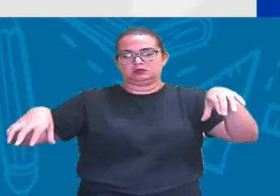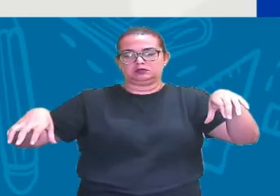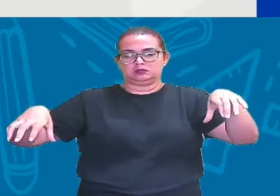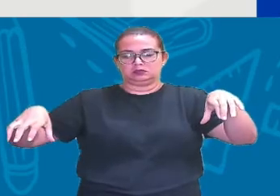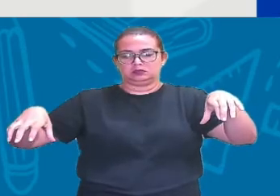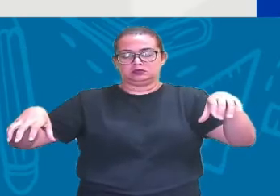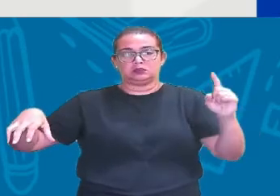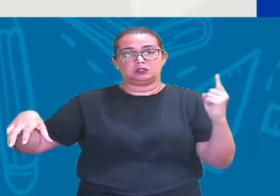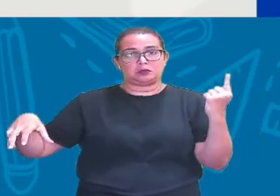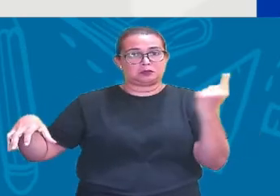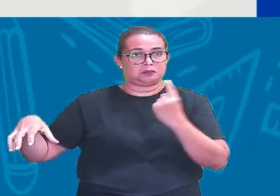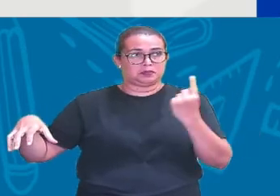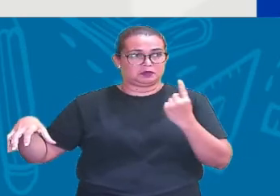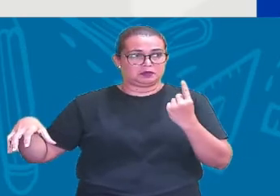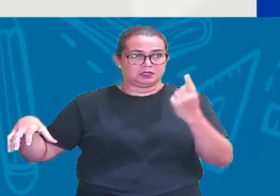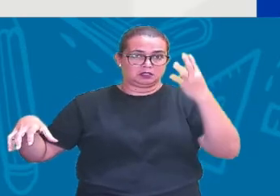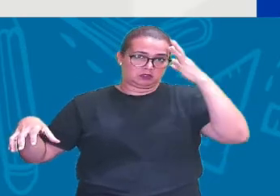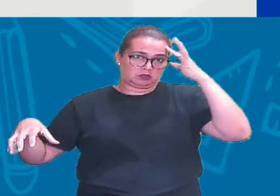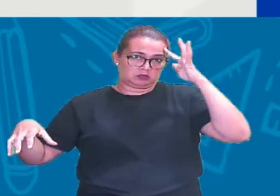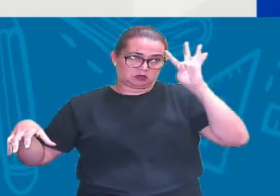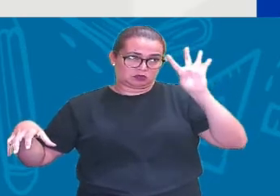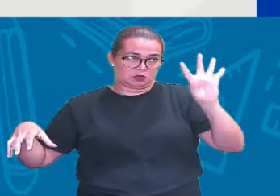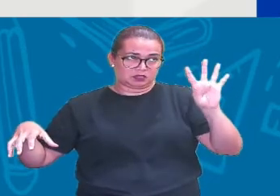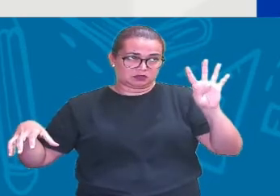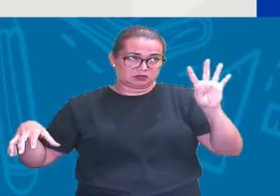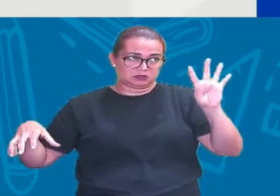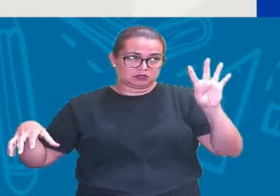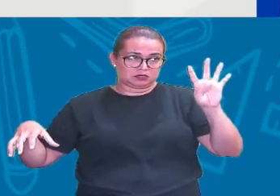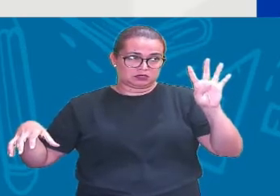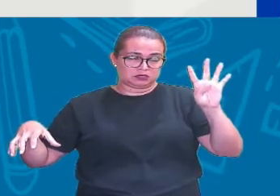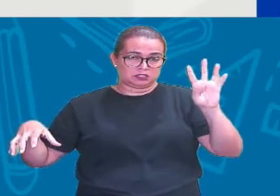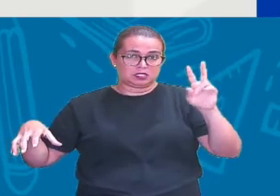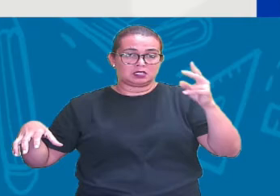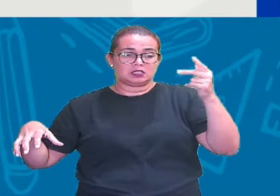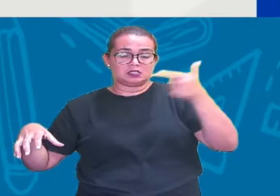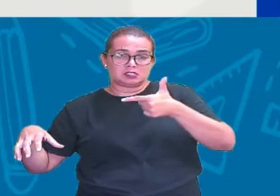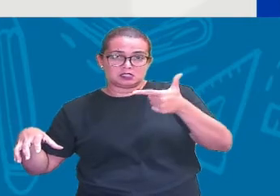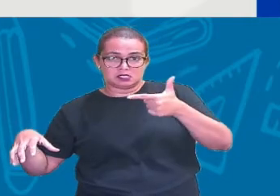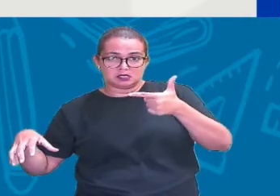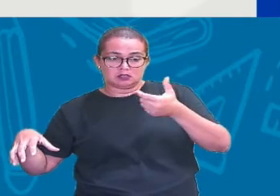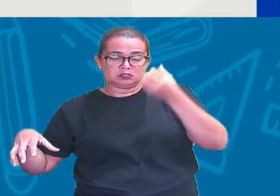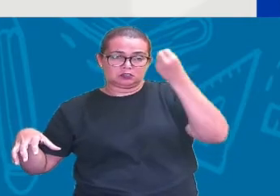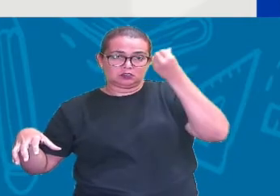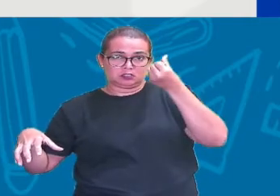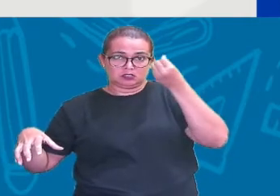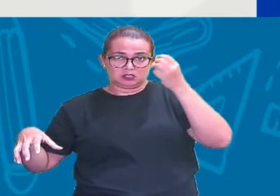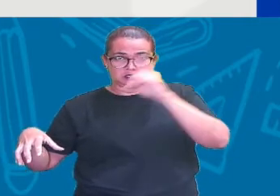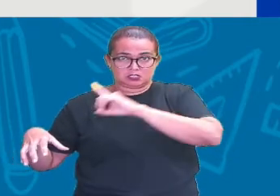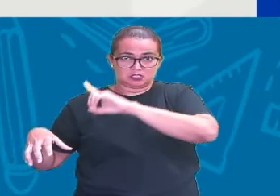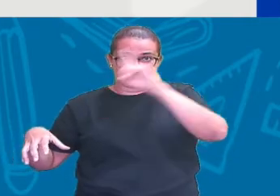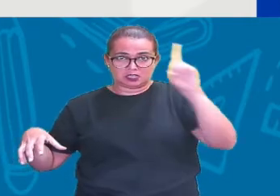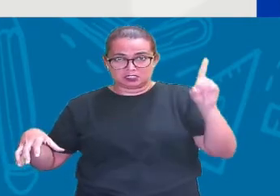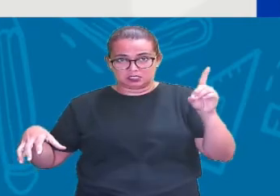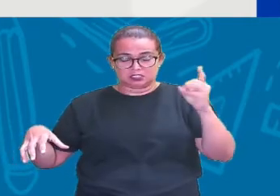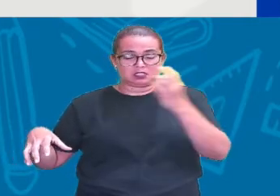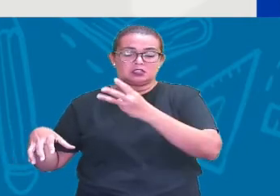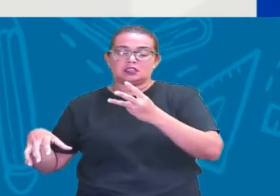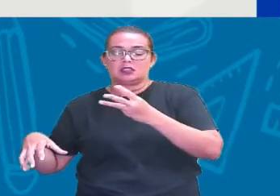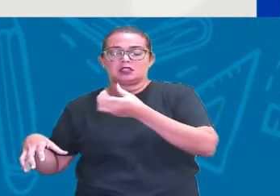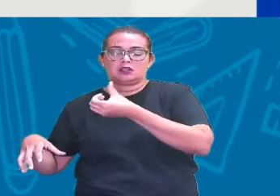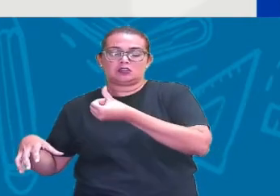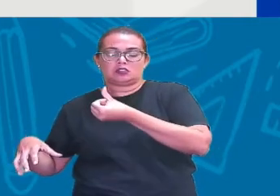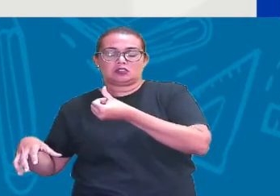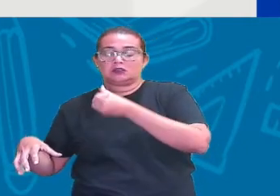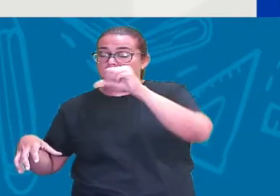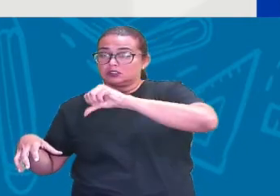O primeiro a cada 4 dias. O segundo a cada 6. E o terceiro a cada 9. E